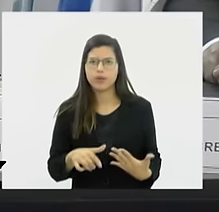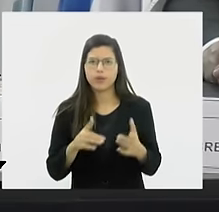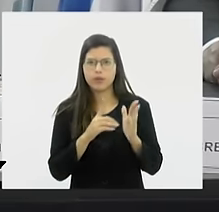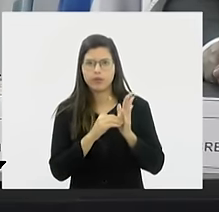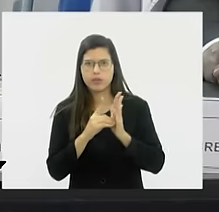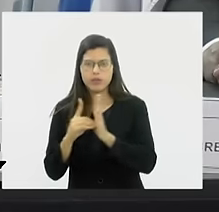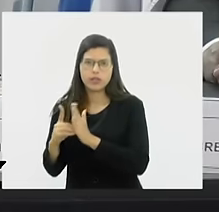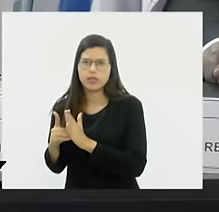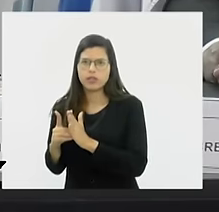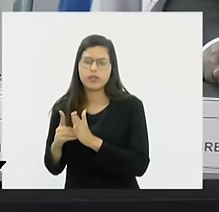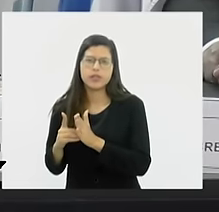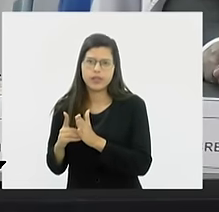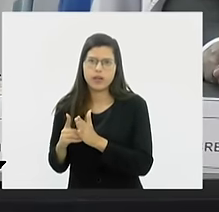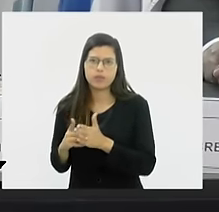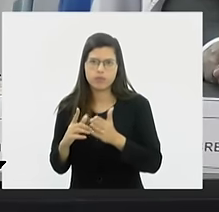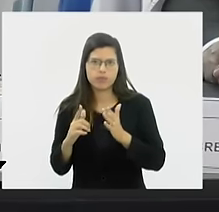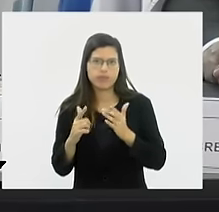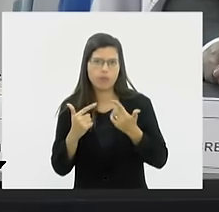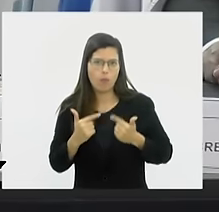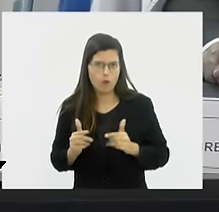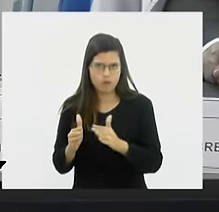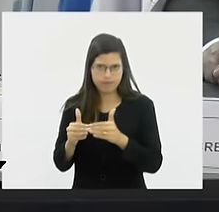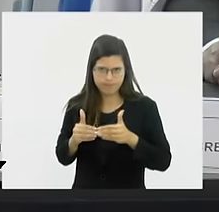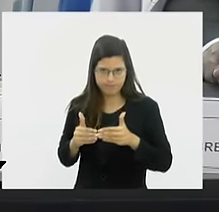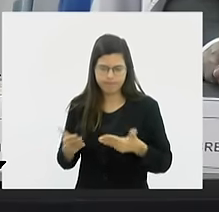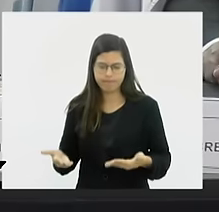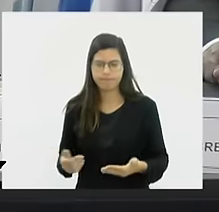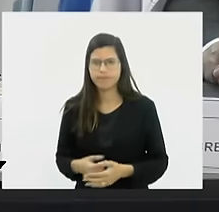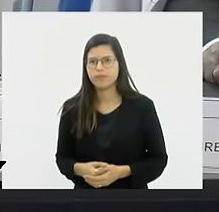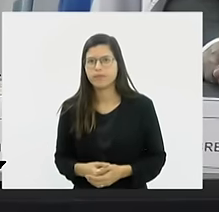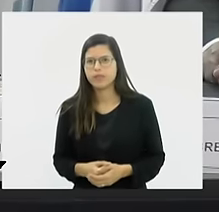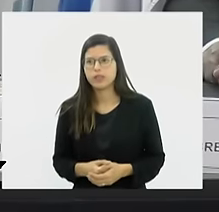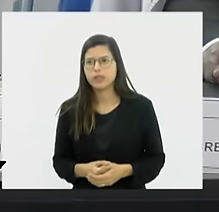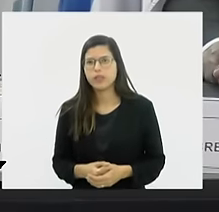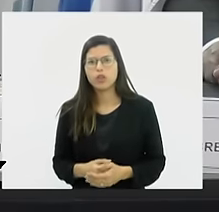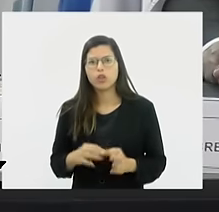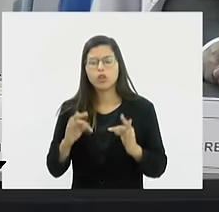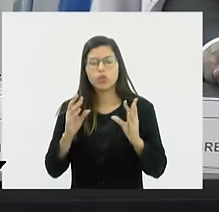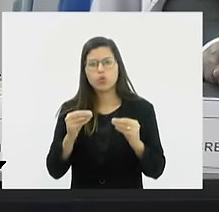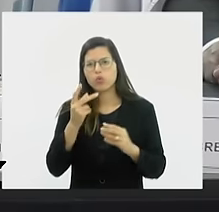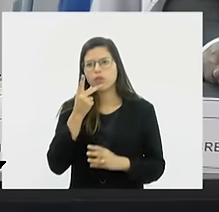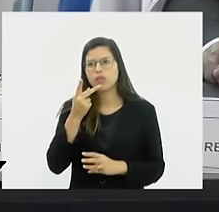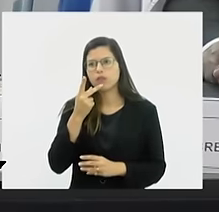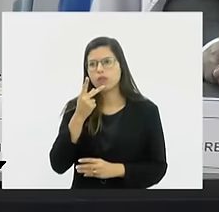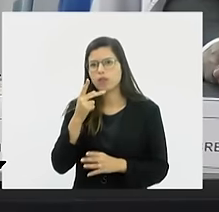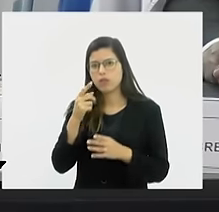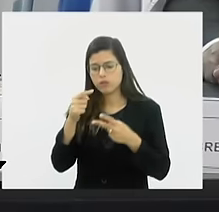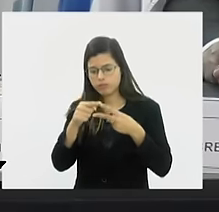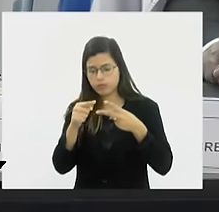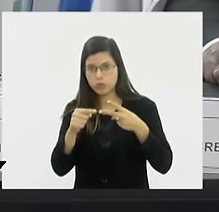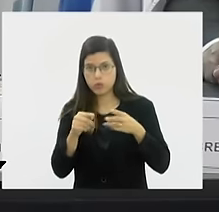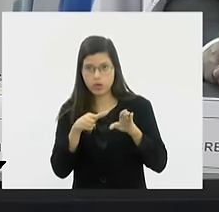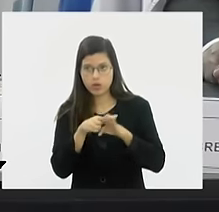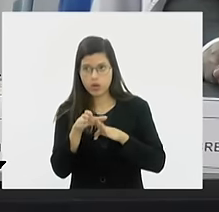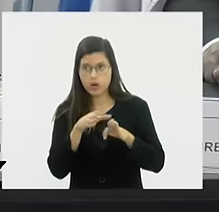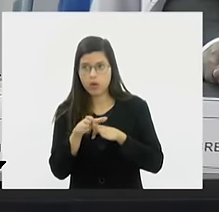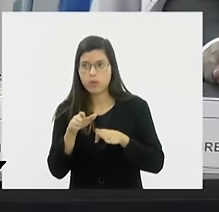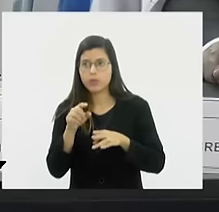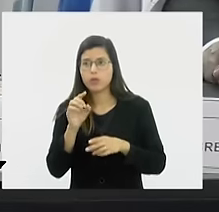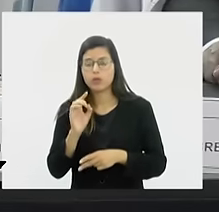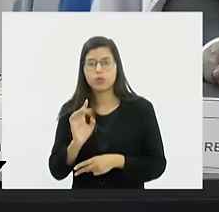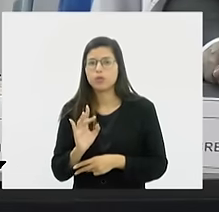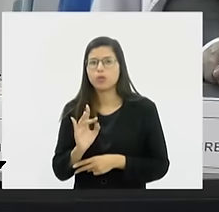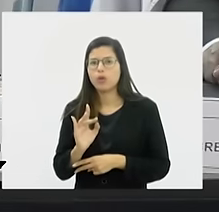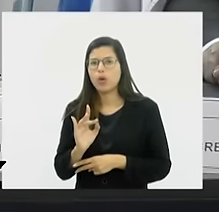se abstenha de realizar essas operações. Tudo isso que a gente está mencionando, as duas recomendações, é para salvaguardar